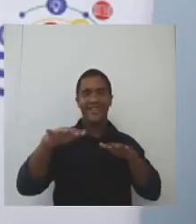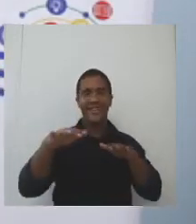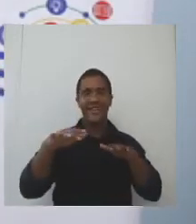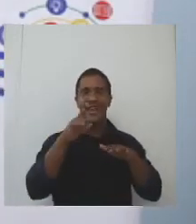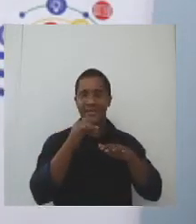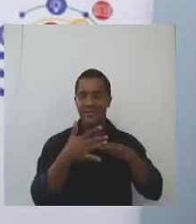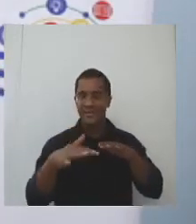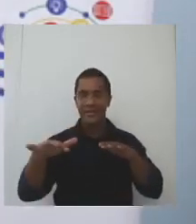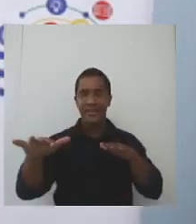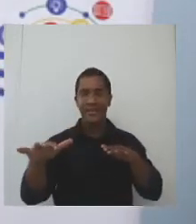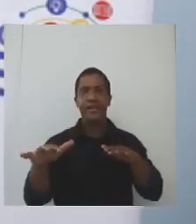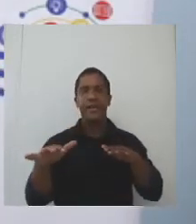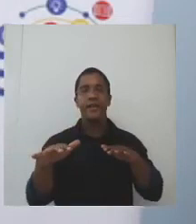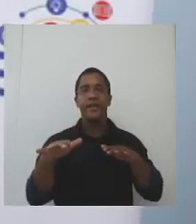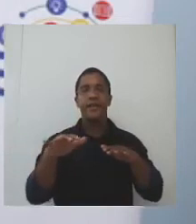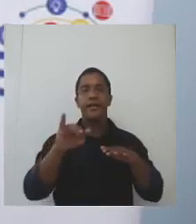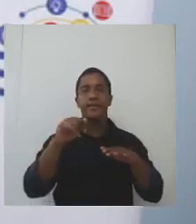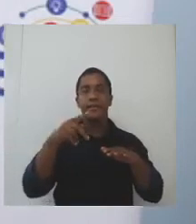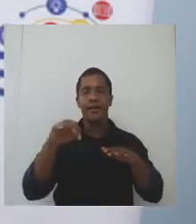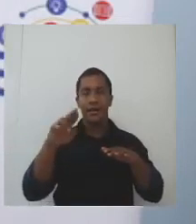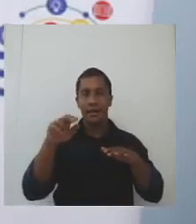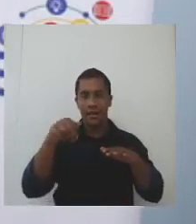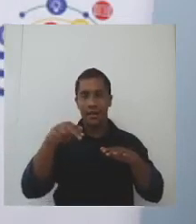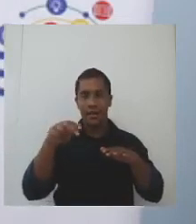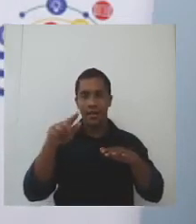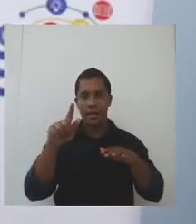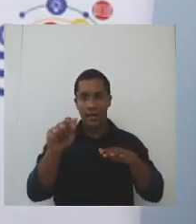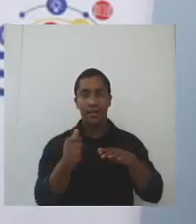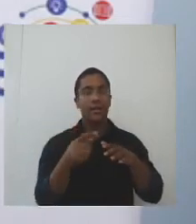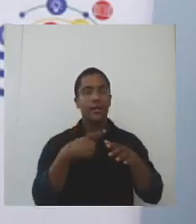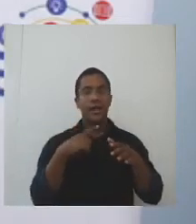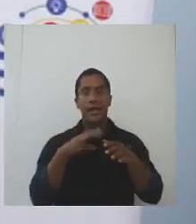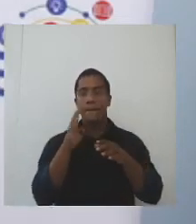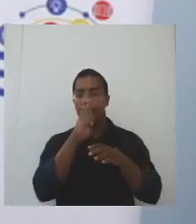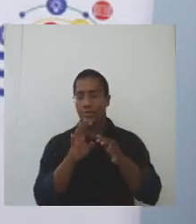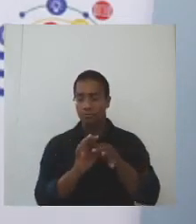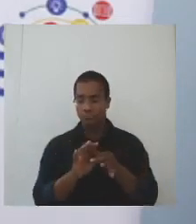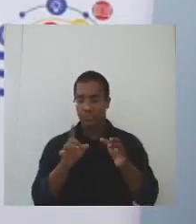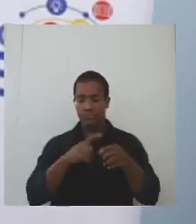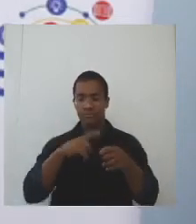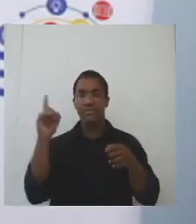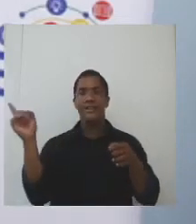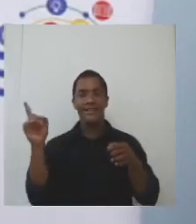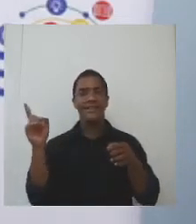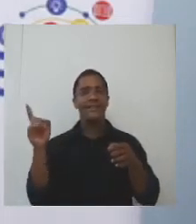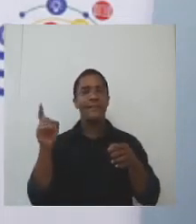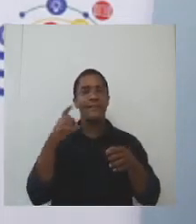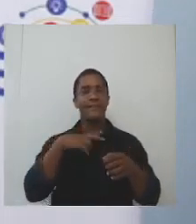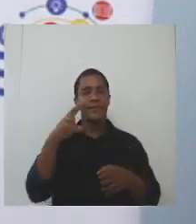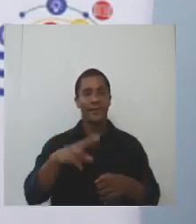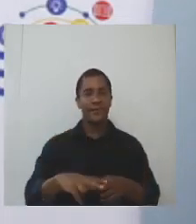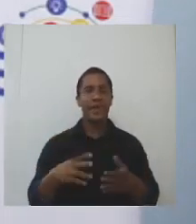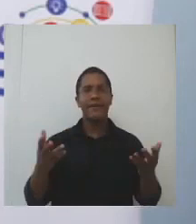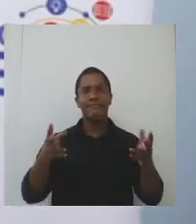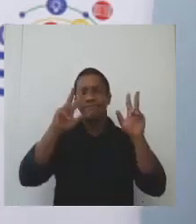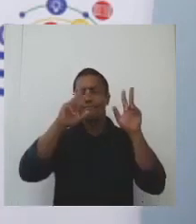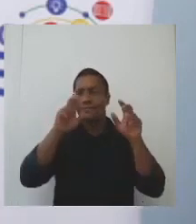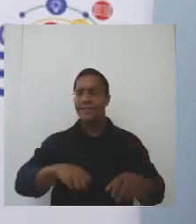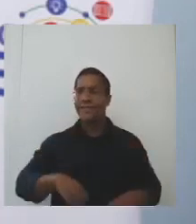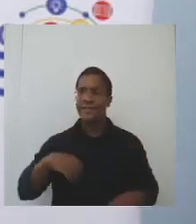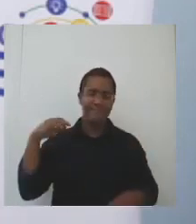então, separa, né, o Brasil do domínio de Portugal. Gente, este é um assunto